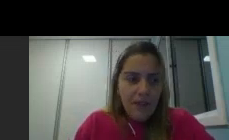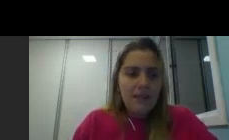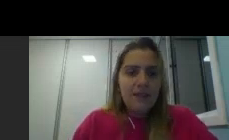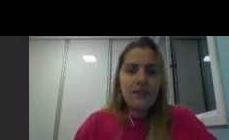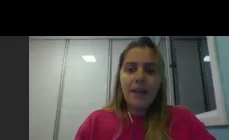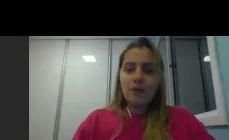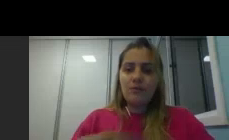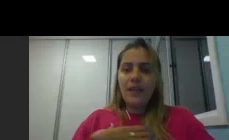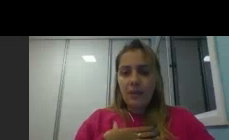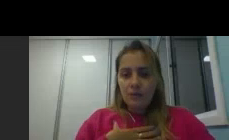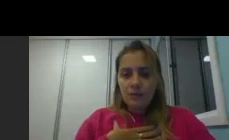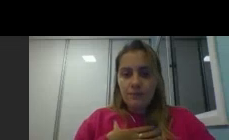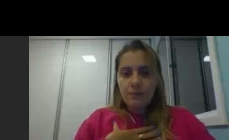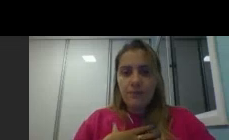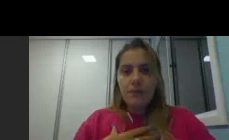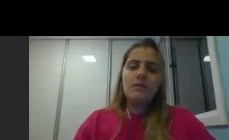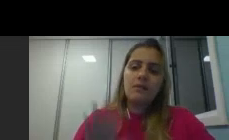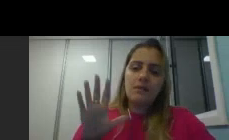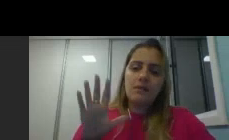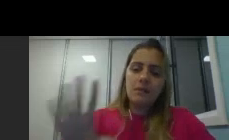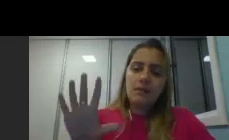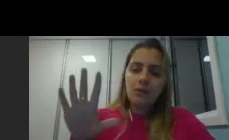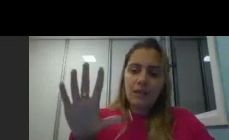seja, se eu tenho